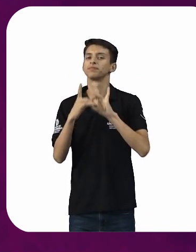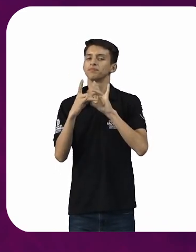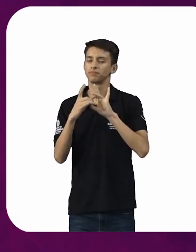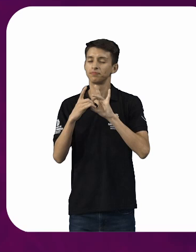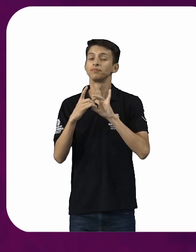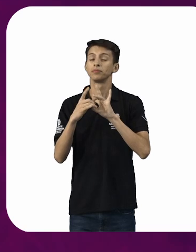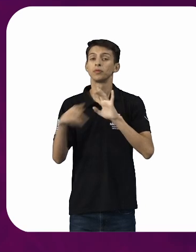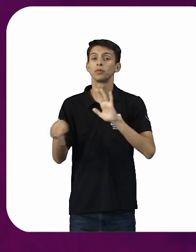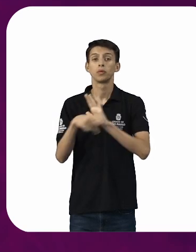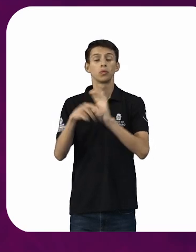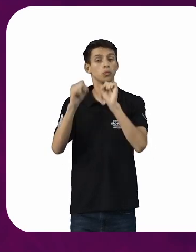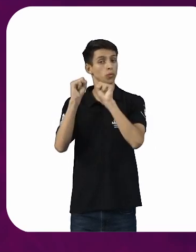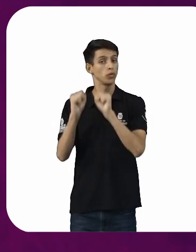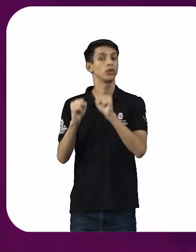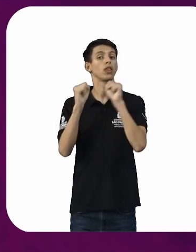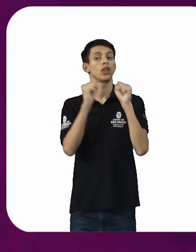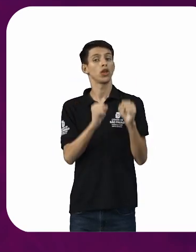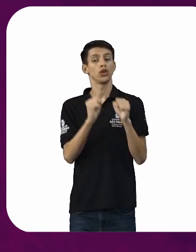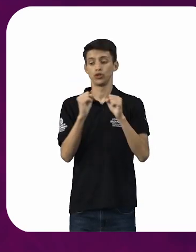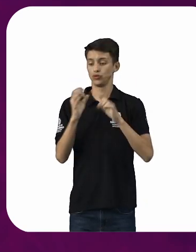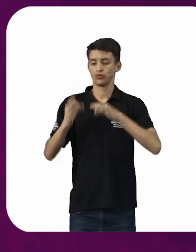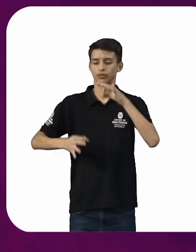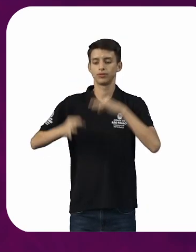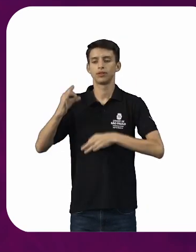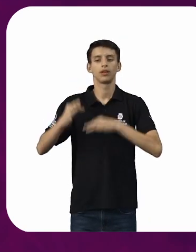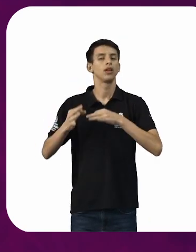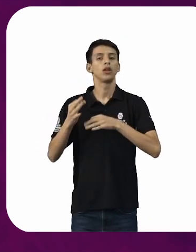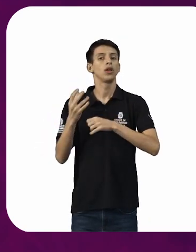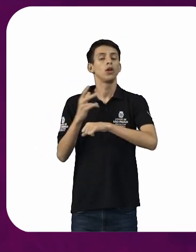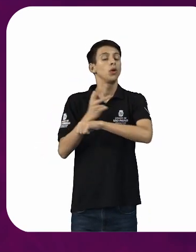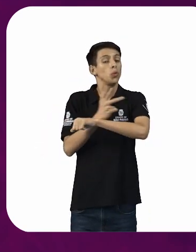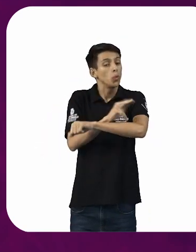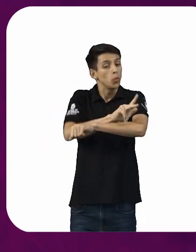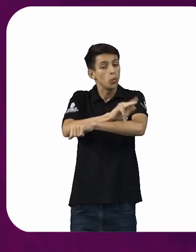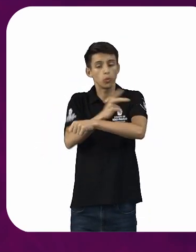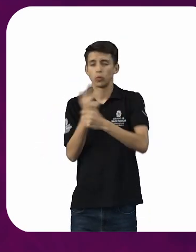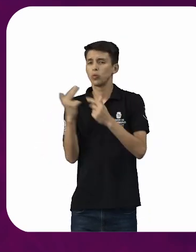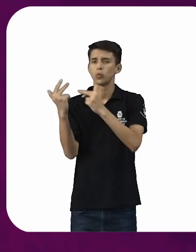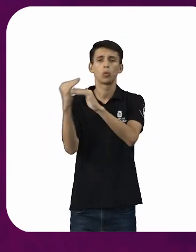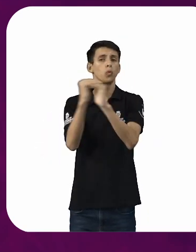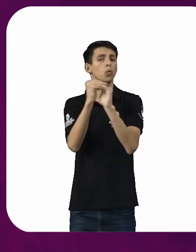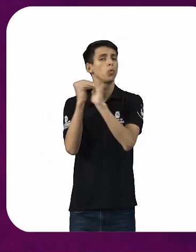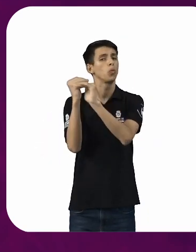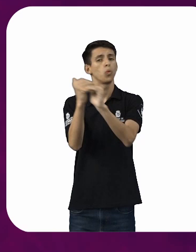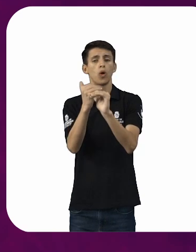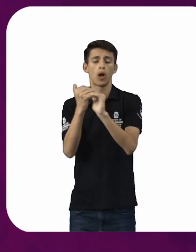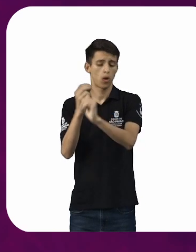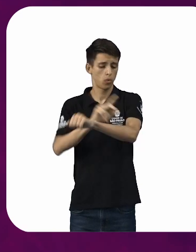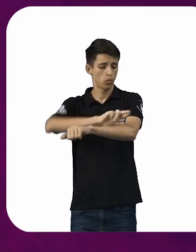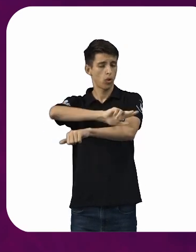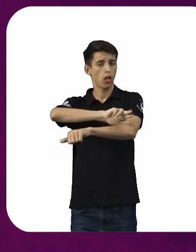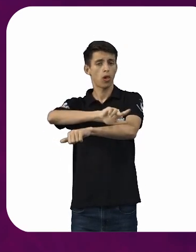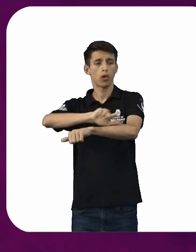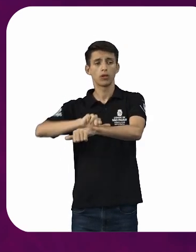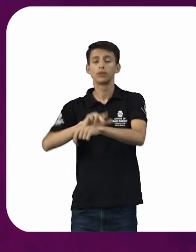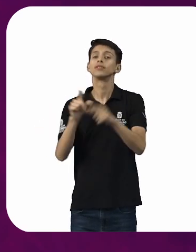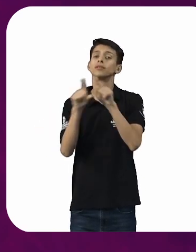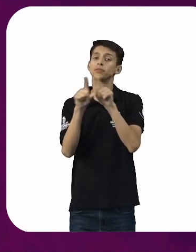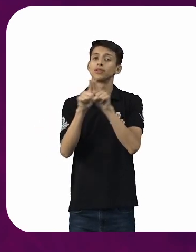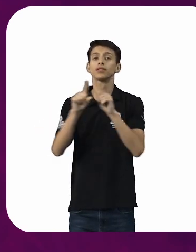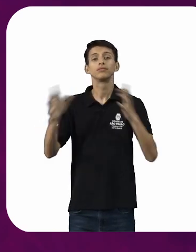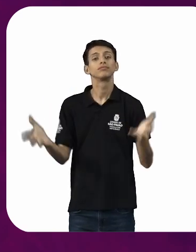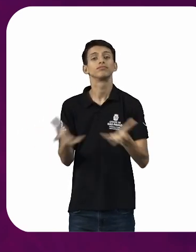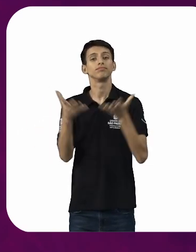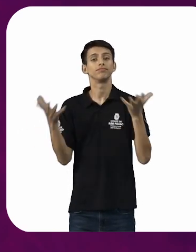e justiça restaurativa, porta-voz e cofundadora do movimento ELO, Incluir e Transformar. Acredita que é seu dever contribuir para o alcance dos objetivos